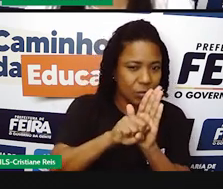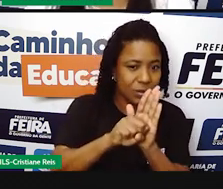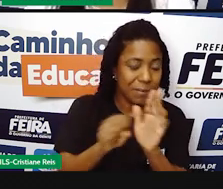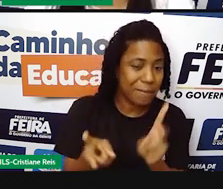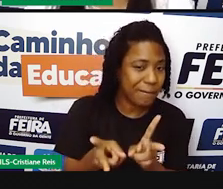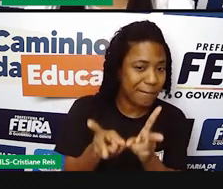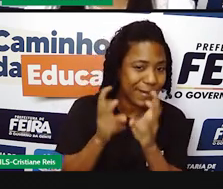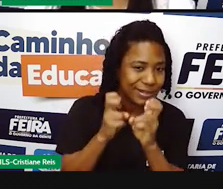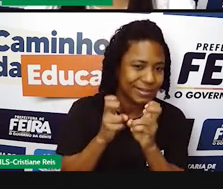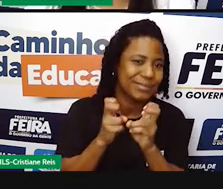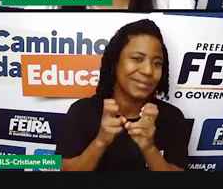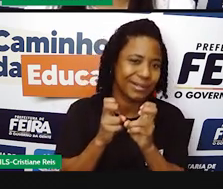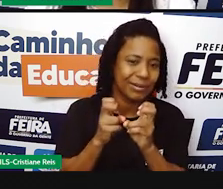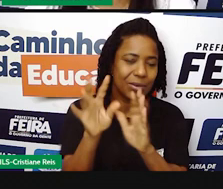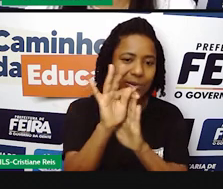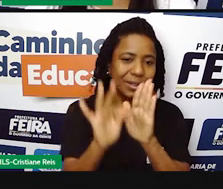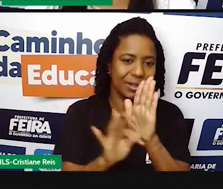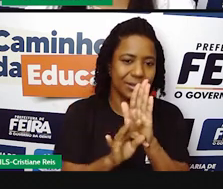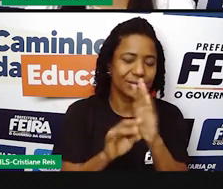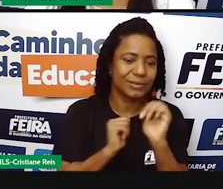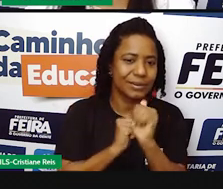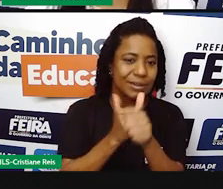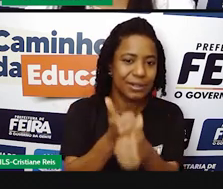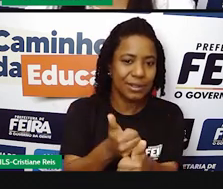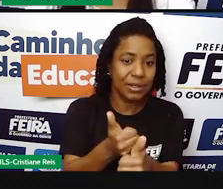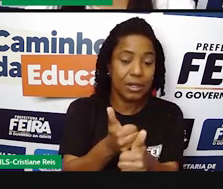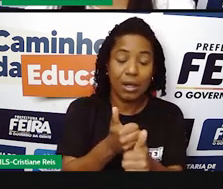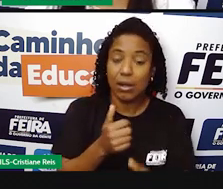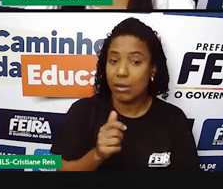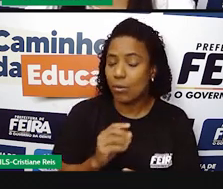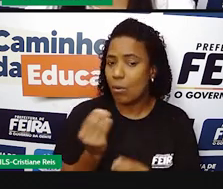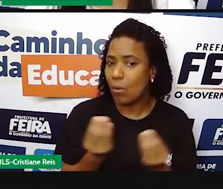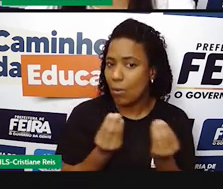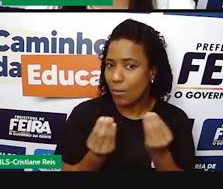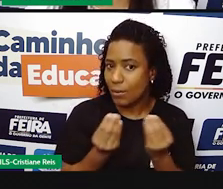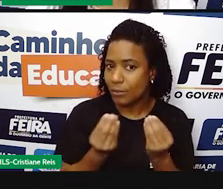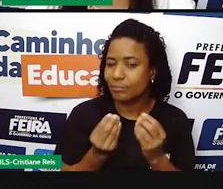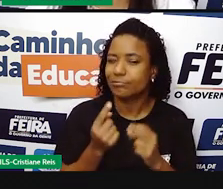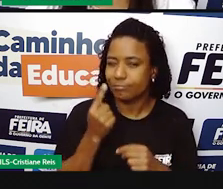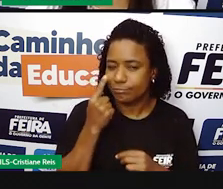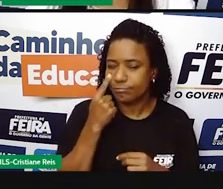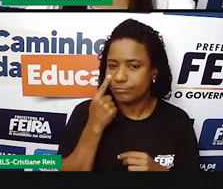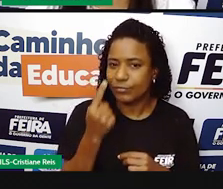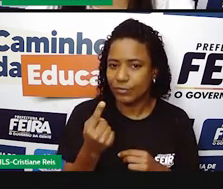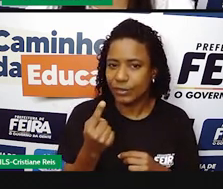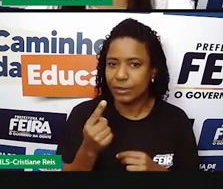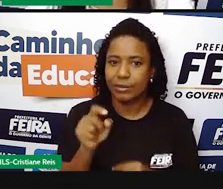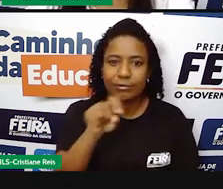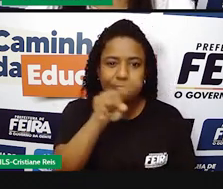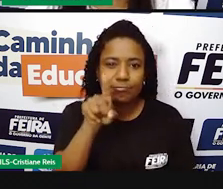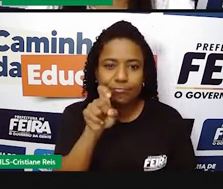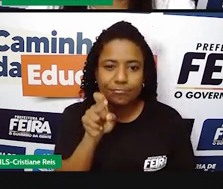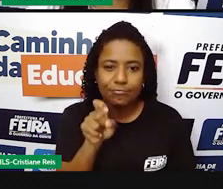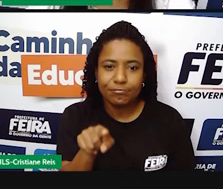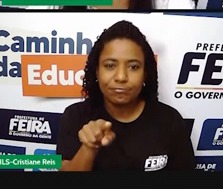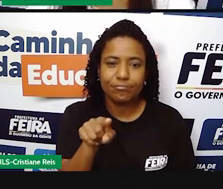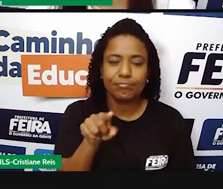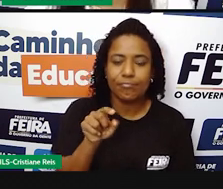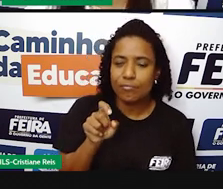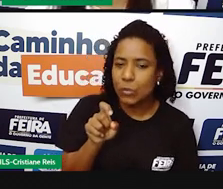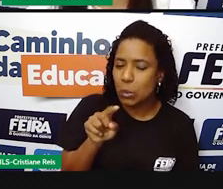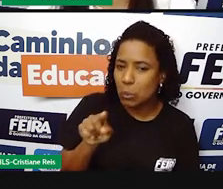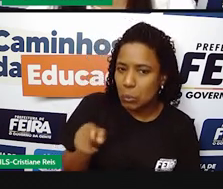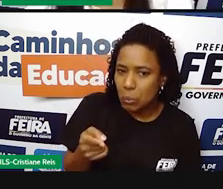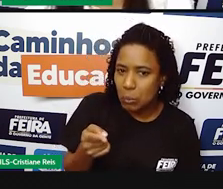ser lido. É muito interessante a gente observar, a presença da pontuação e a importância da